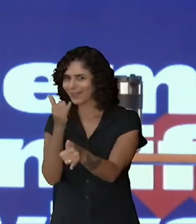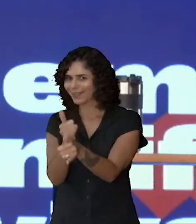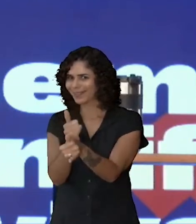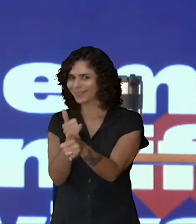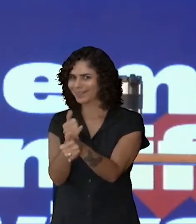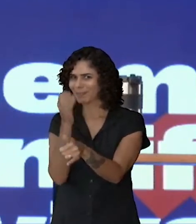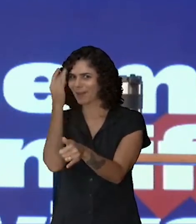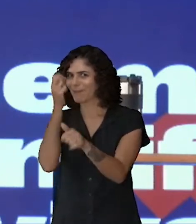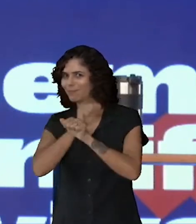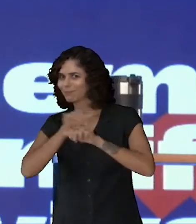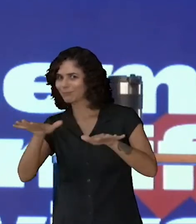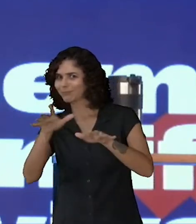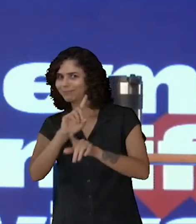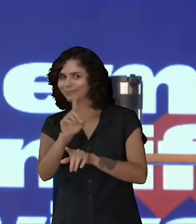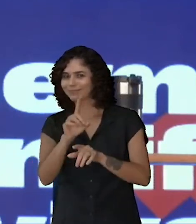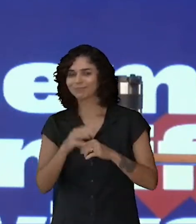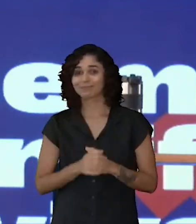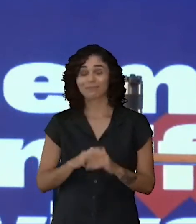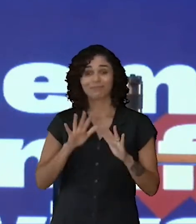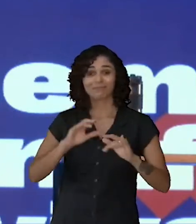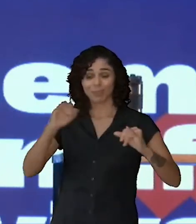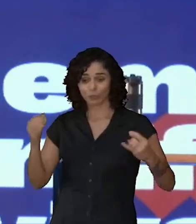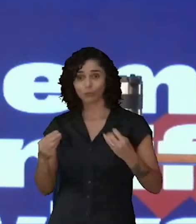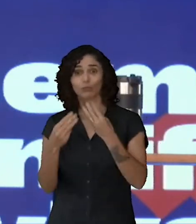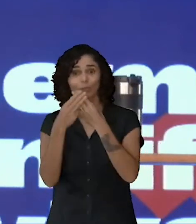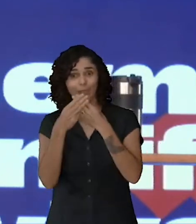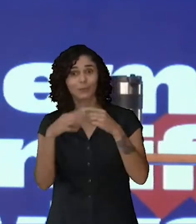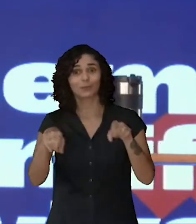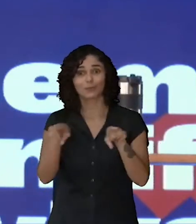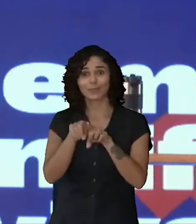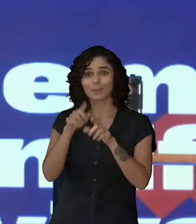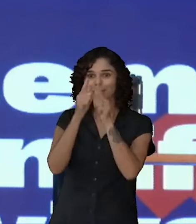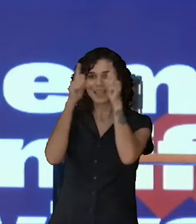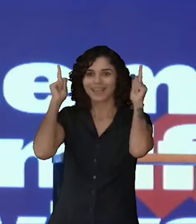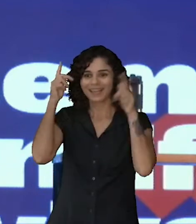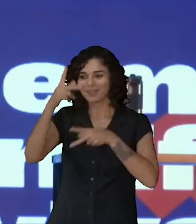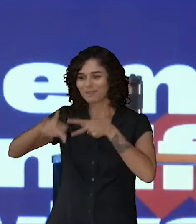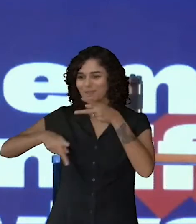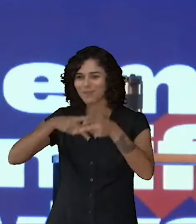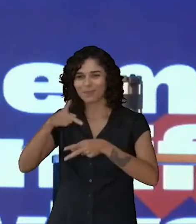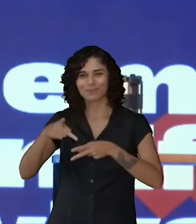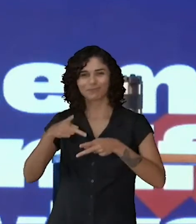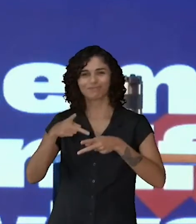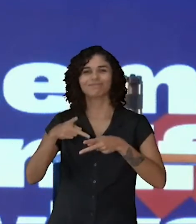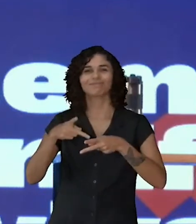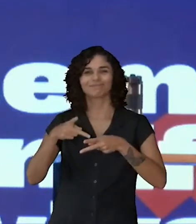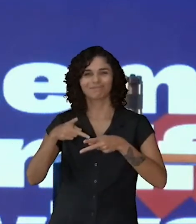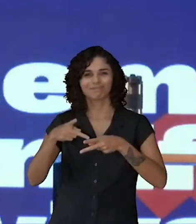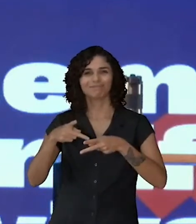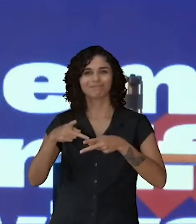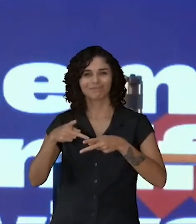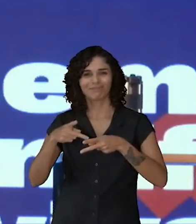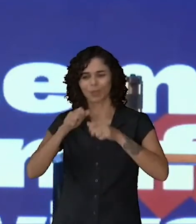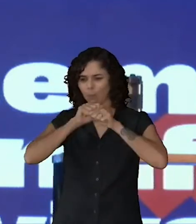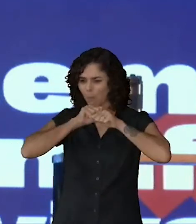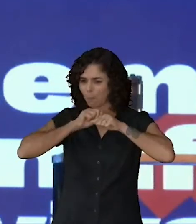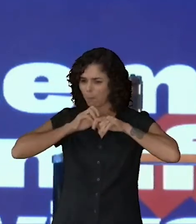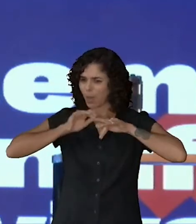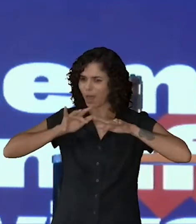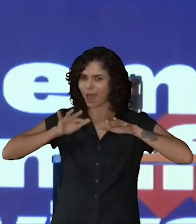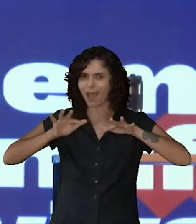Tanto entre judeus como entre gregos. E o efeito, aqui é que está. Qual é o